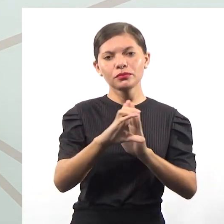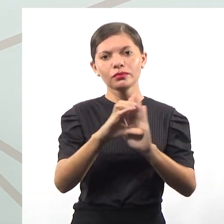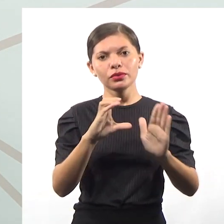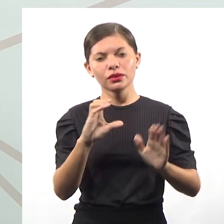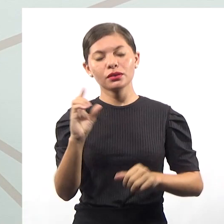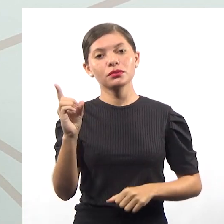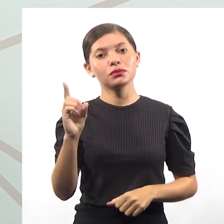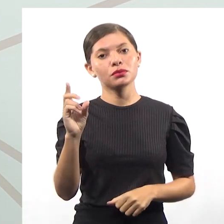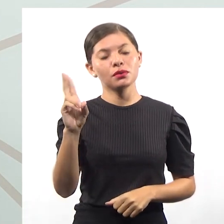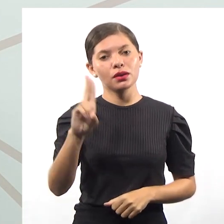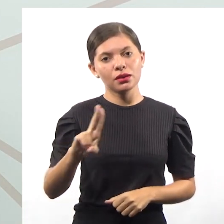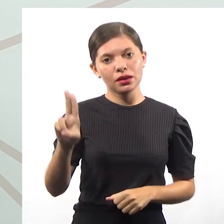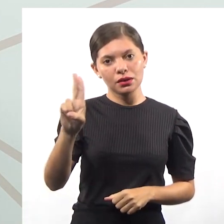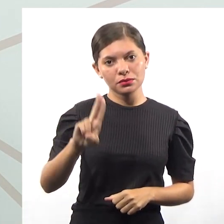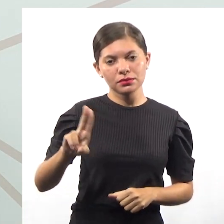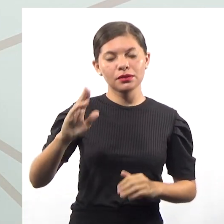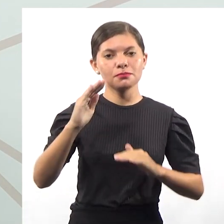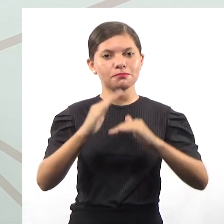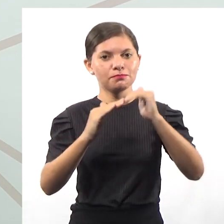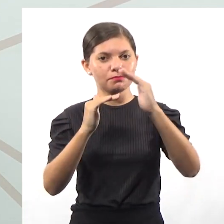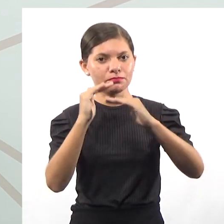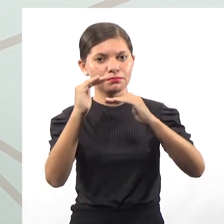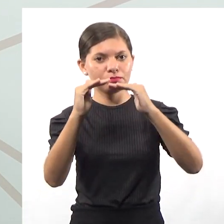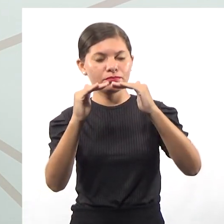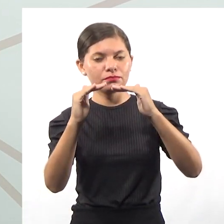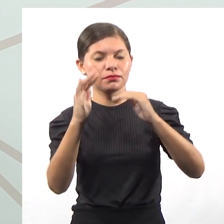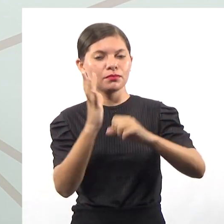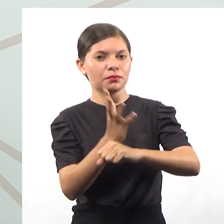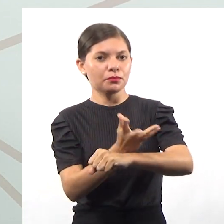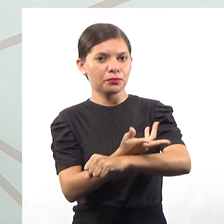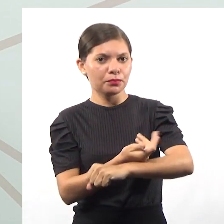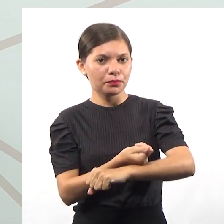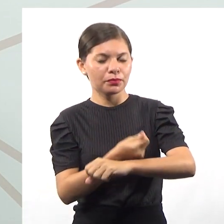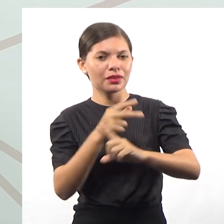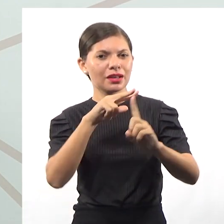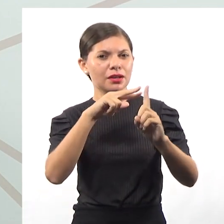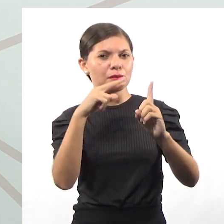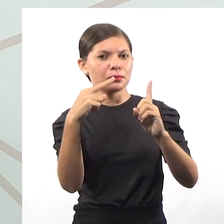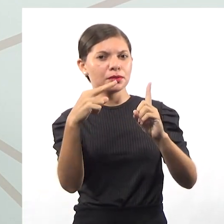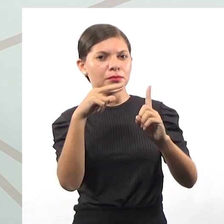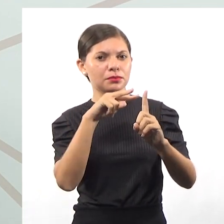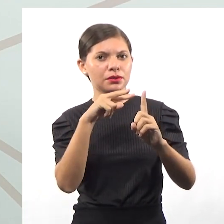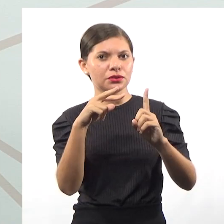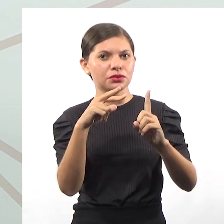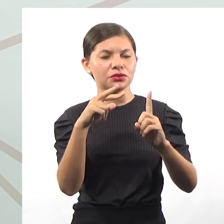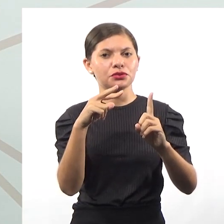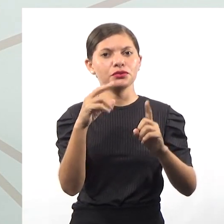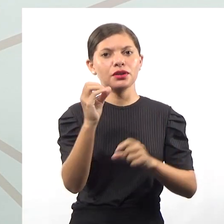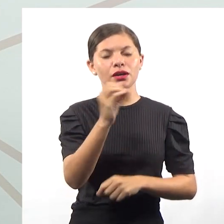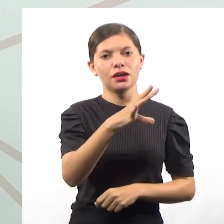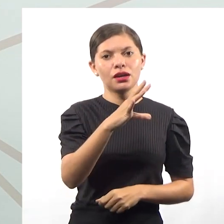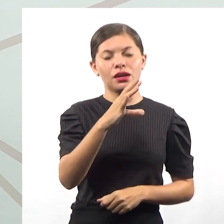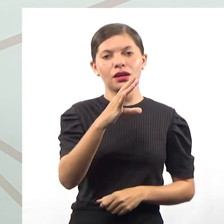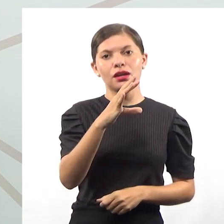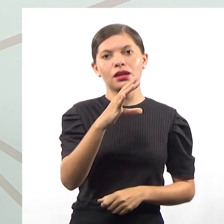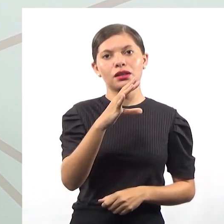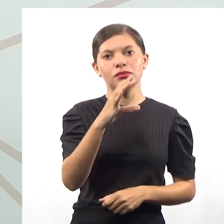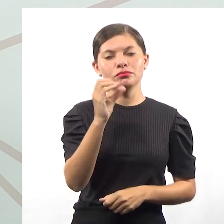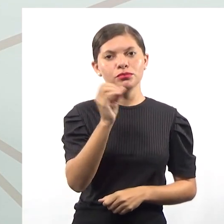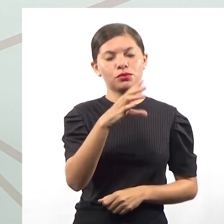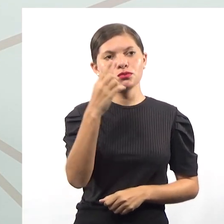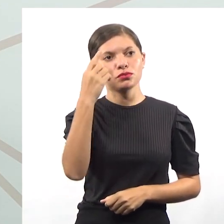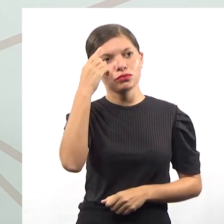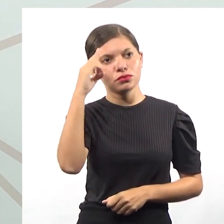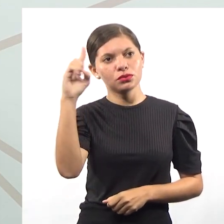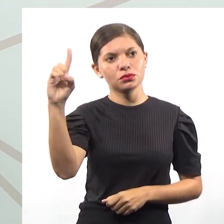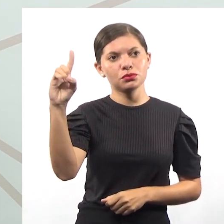conteúdo vai ser utilizado para que a gente possa desenvolver essas competências. Então, essa perspectiva é inovadora na Lei de Diretrizes